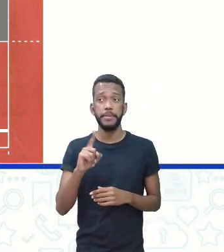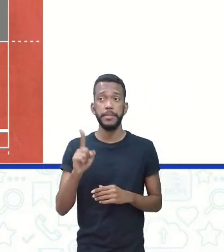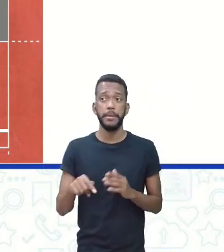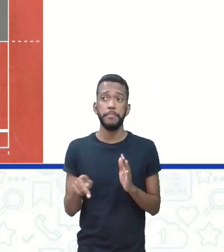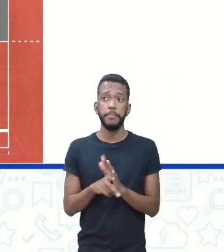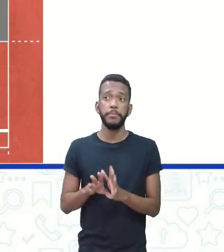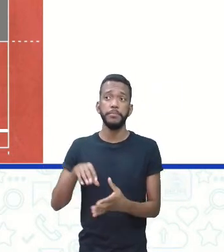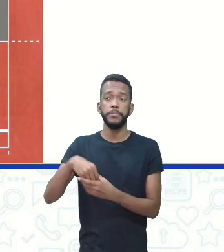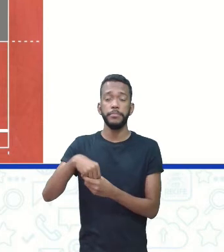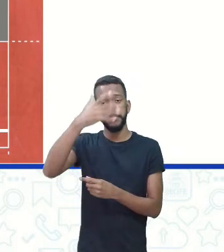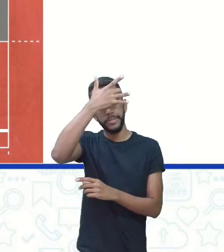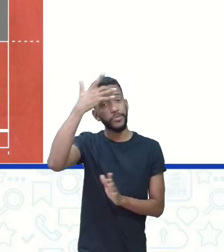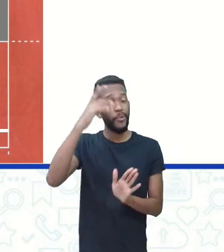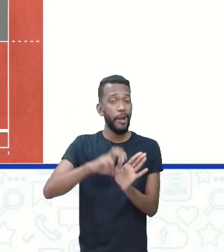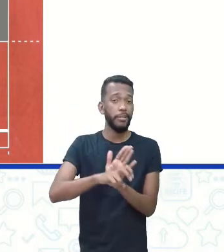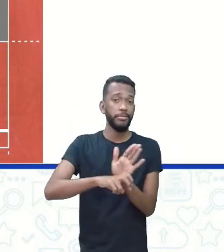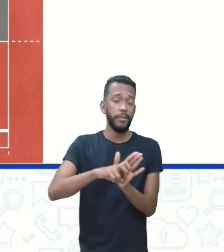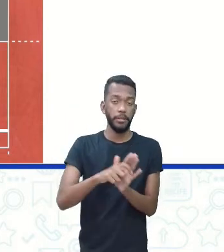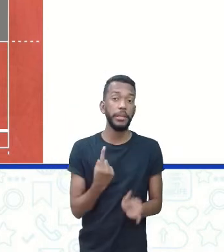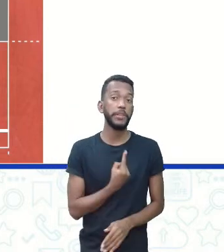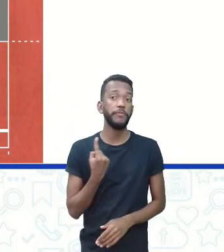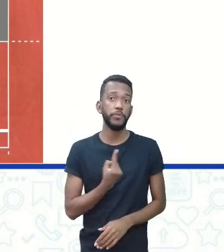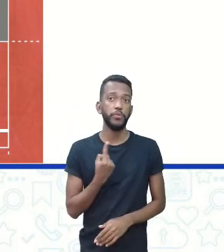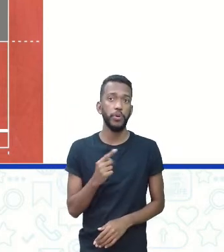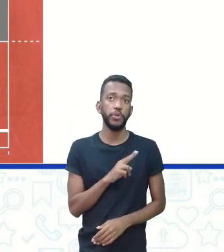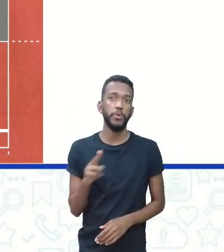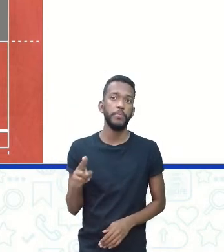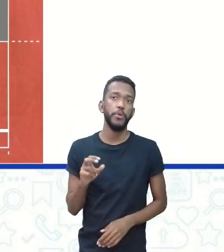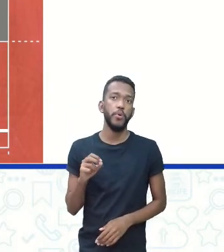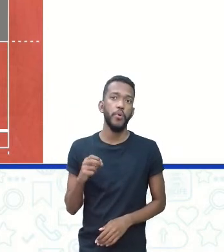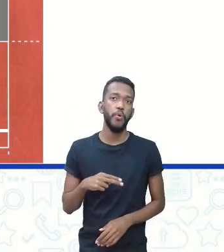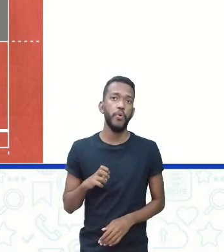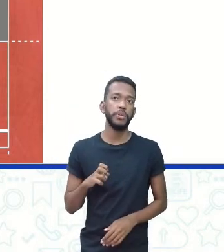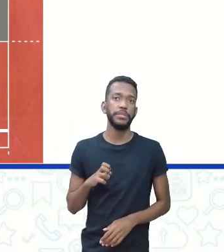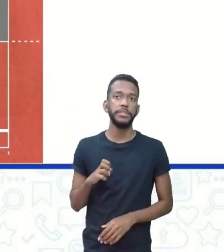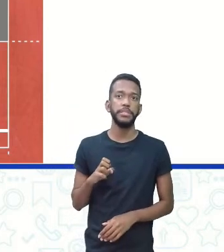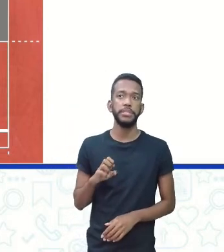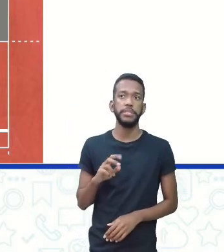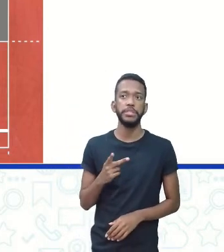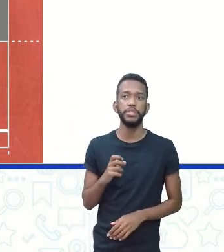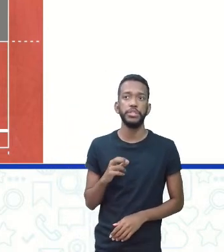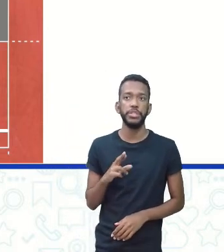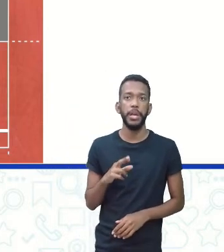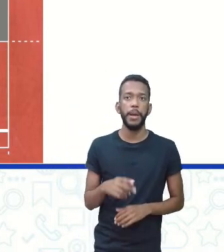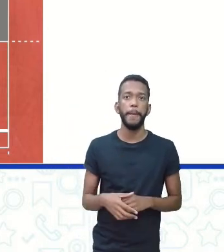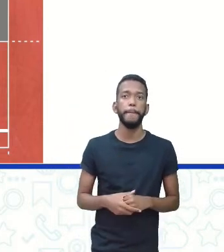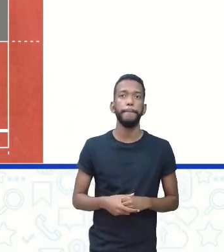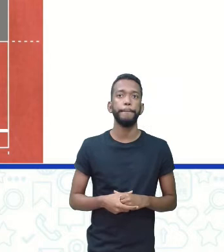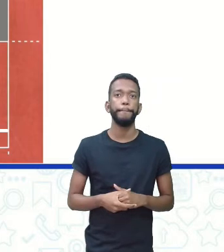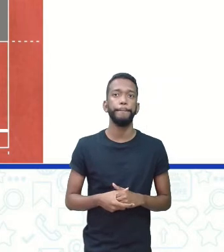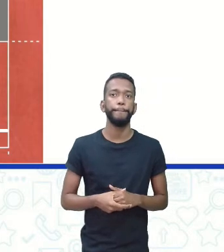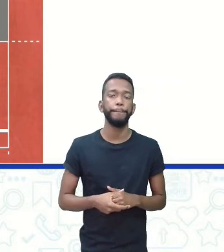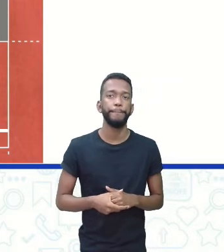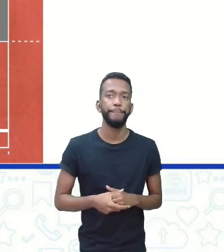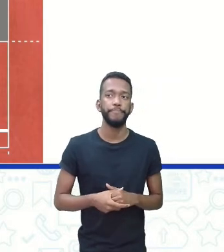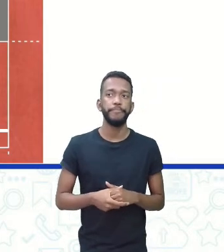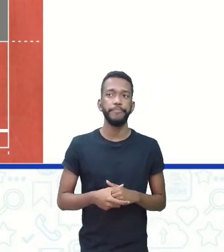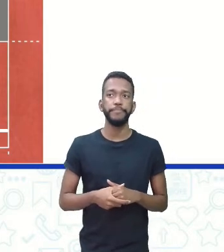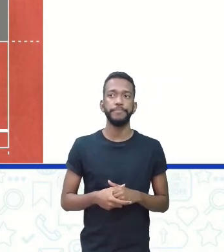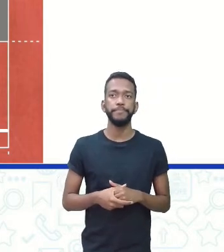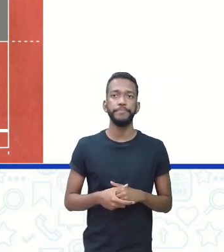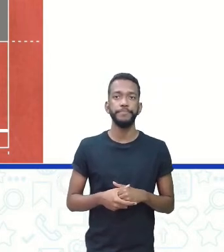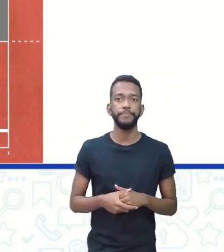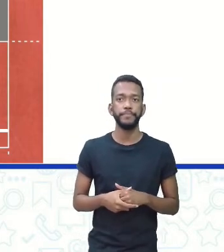para cadeirantes individual, se chama one chair. Eu acho que é assim que se pronuncia, não tenho certeza. Mas é isso,